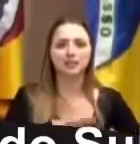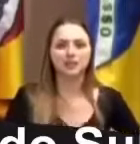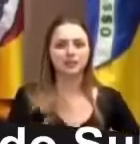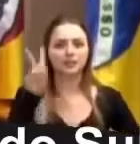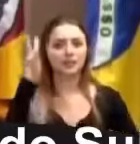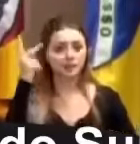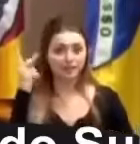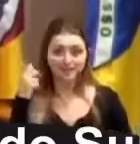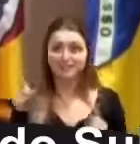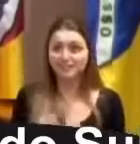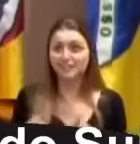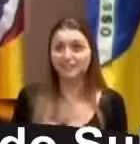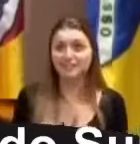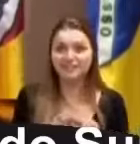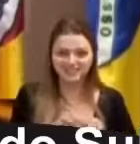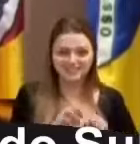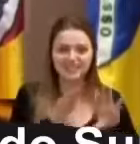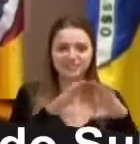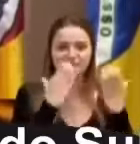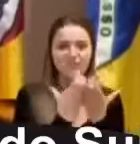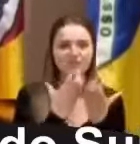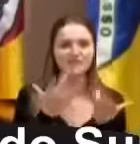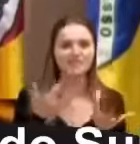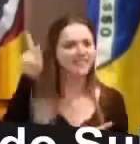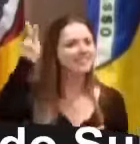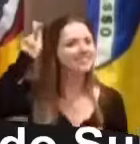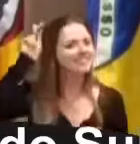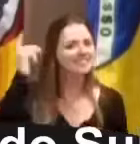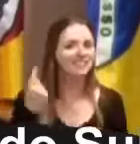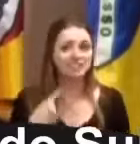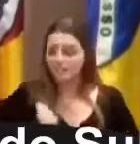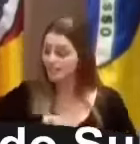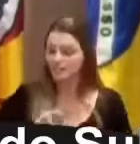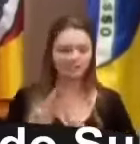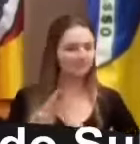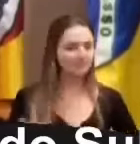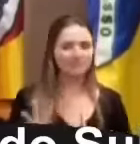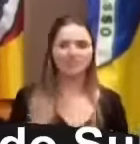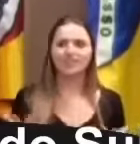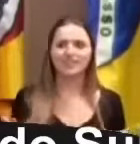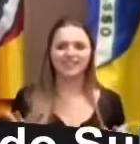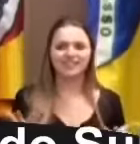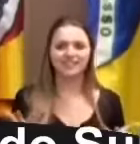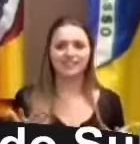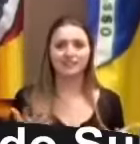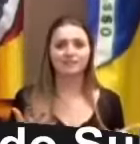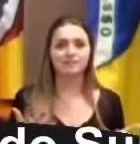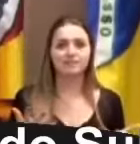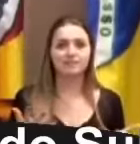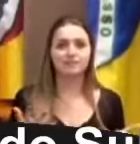matemática e história também. Para a comunidade. Então vejam bem, nós somos diferentes. E quando alguém